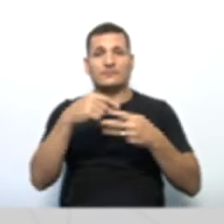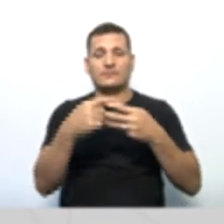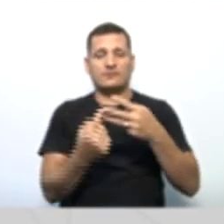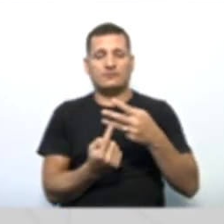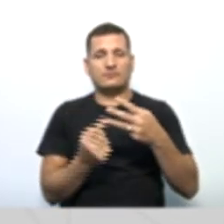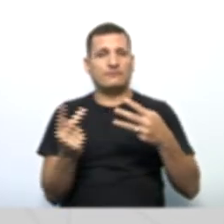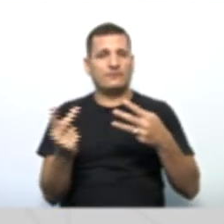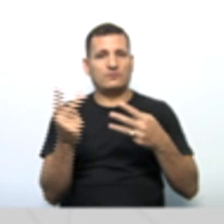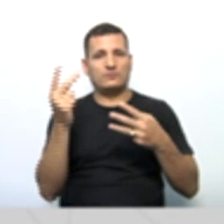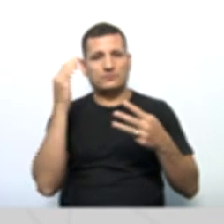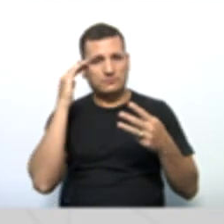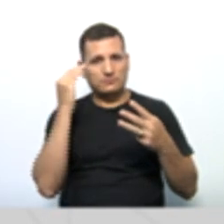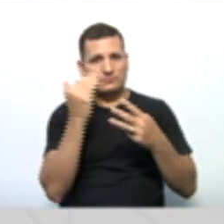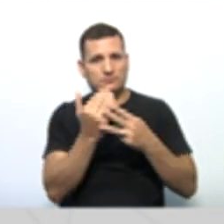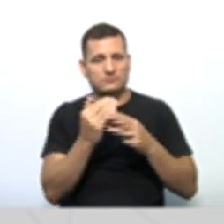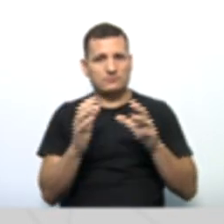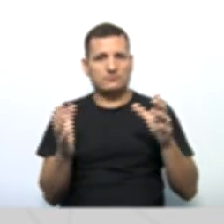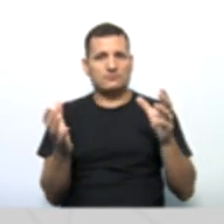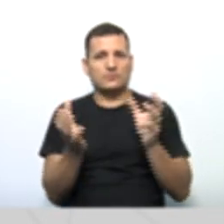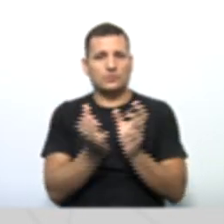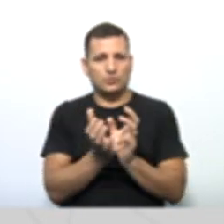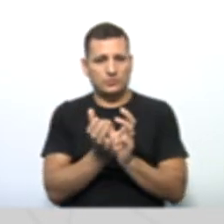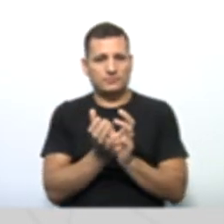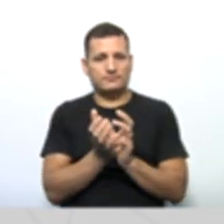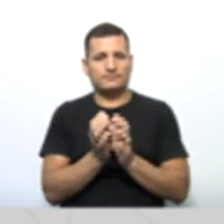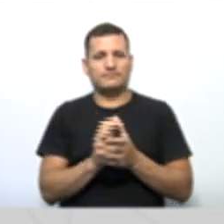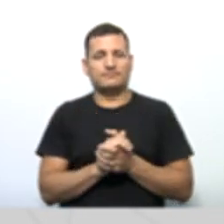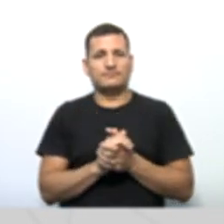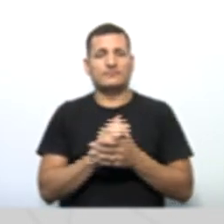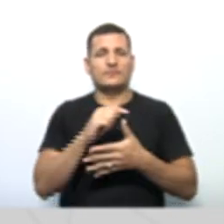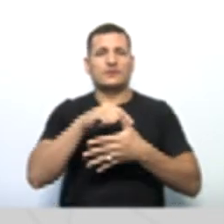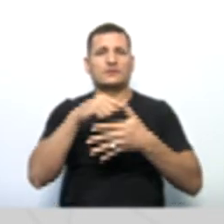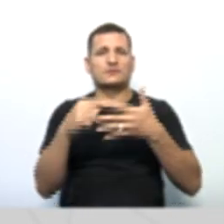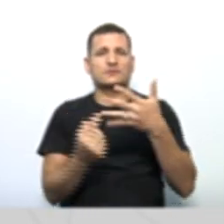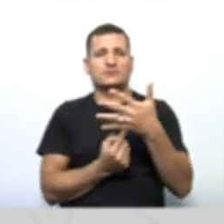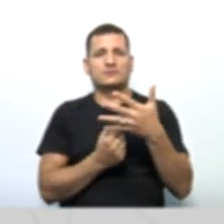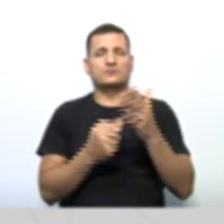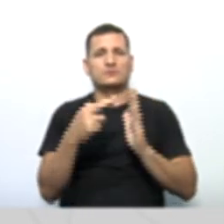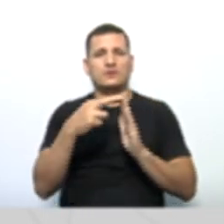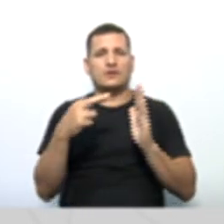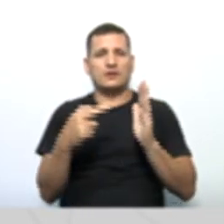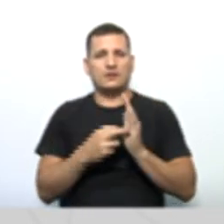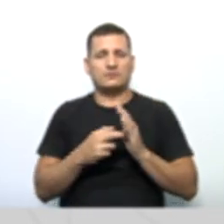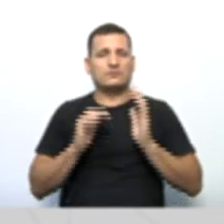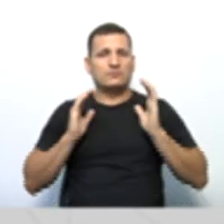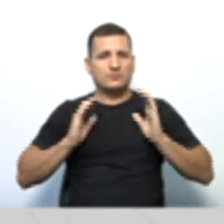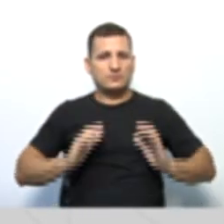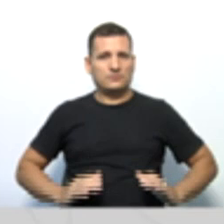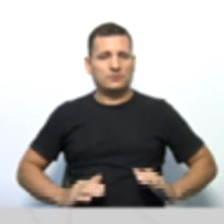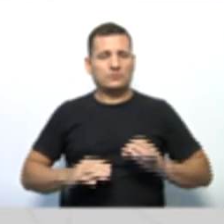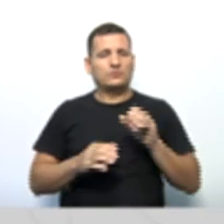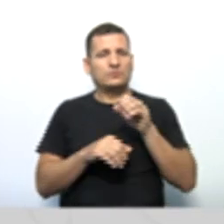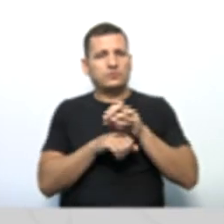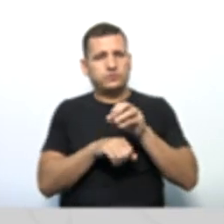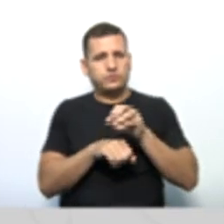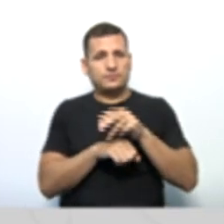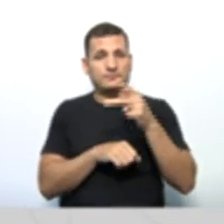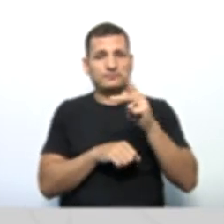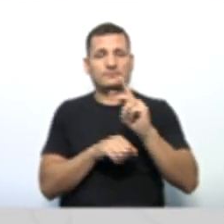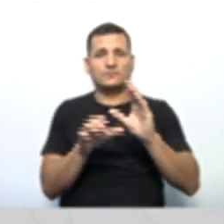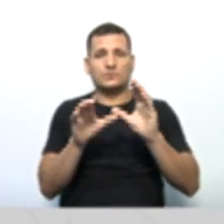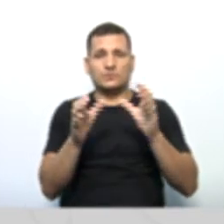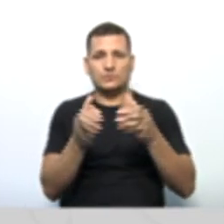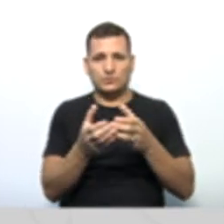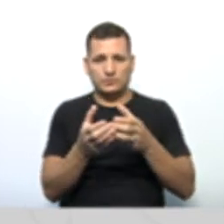serem respeitados pela turma e 5 normas de conduta para orientar a sua turma.